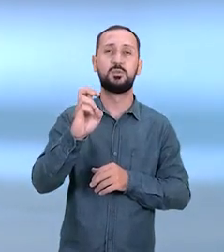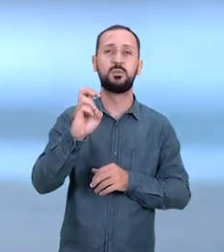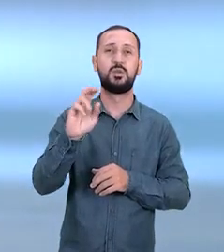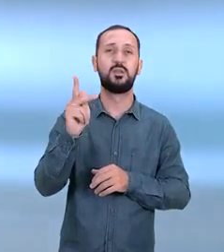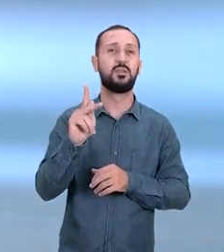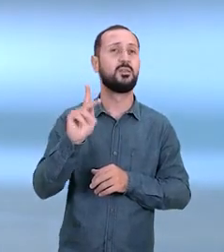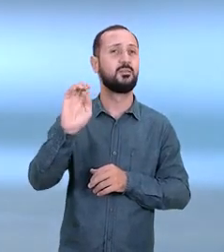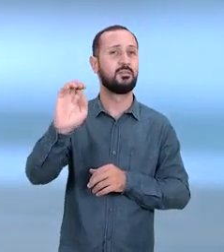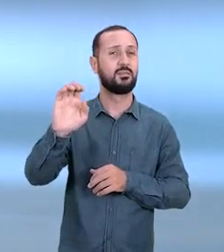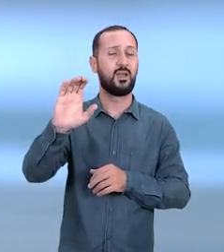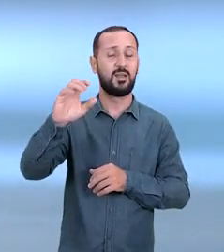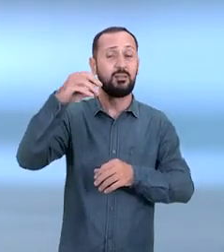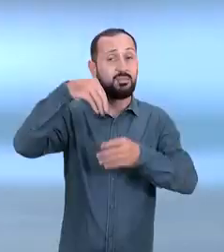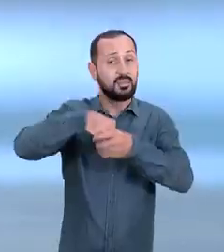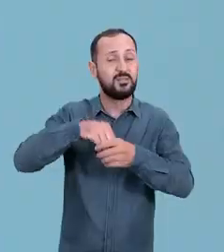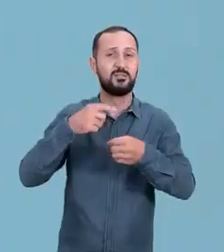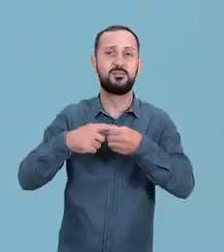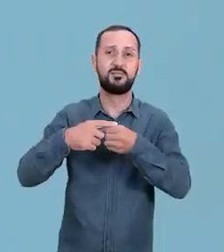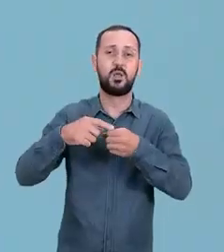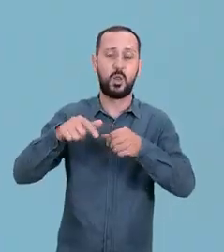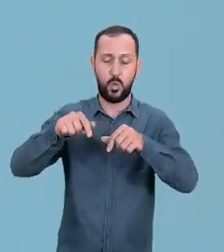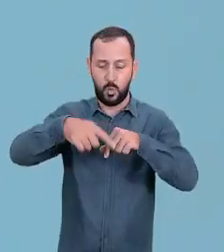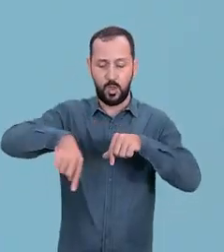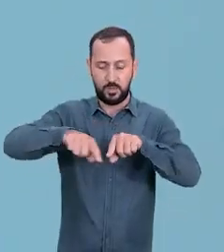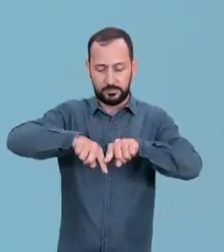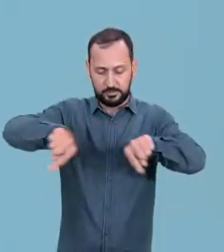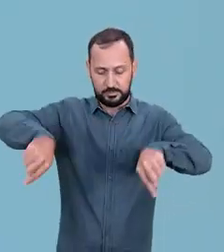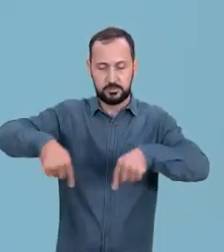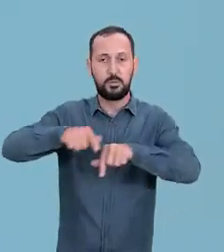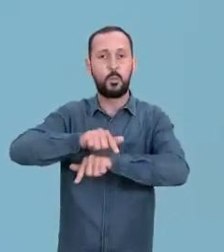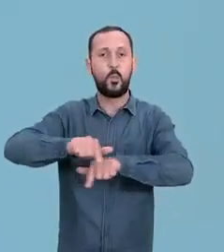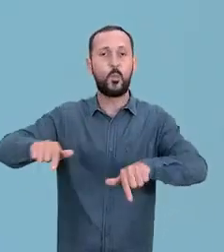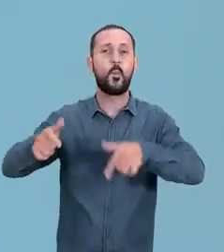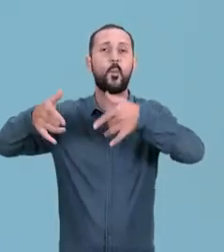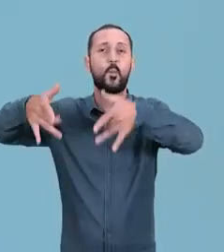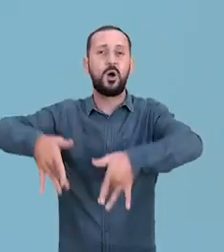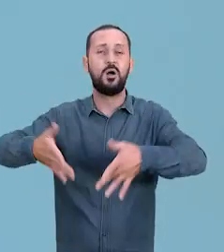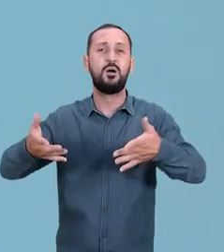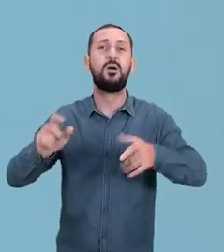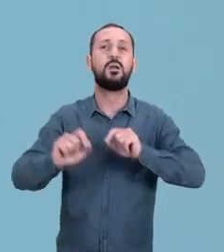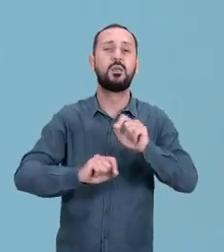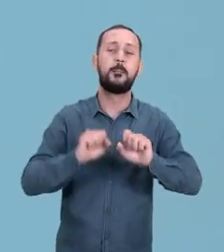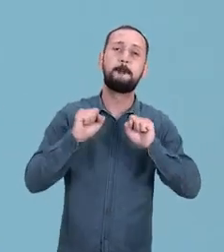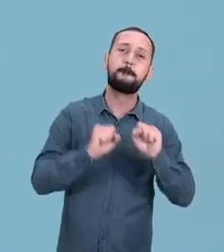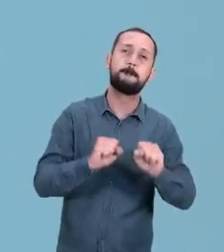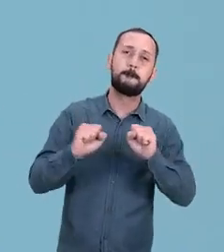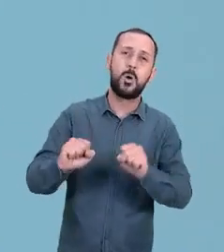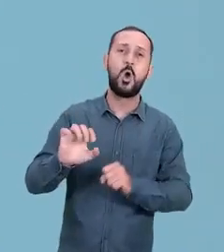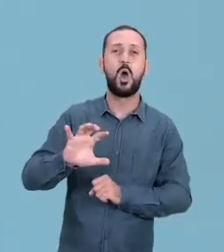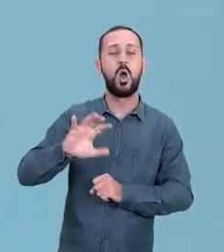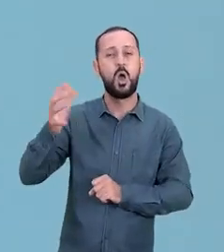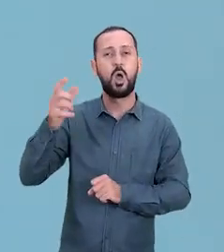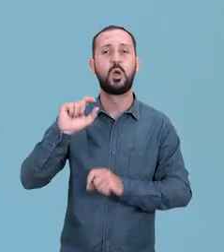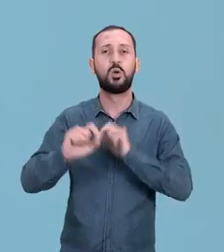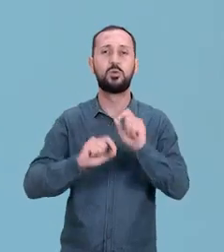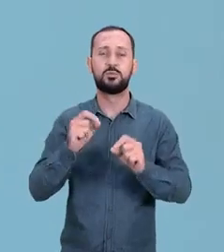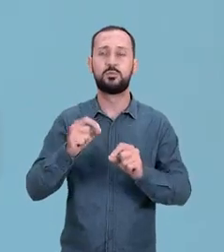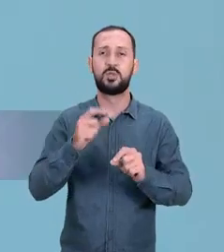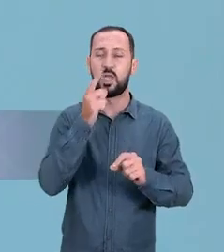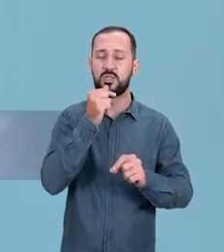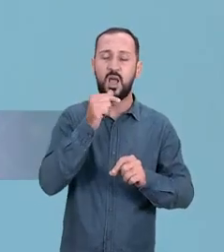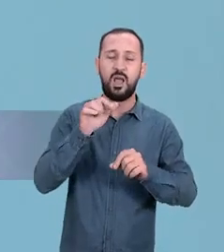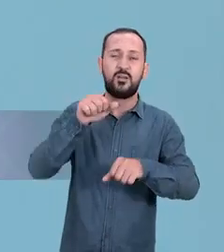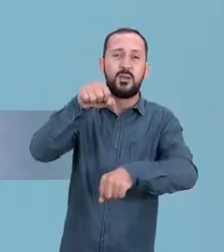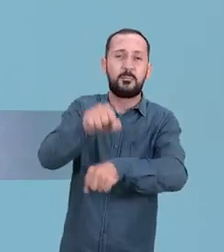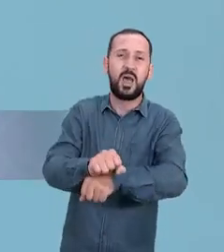da cidade. Então, são áreas que são desocupadas e que podem ser fonte de